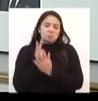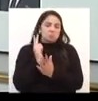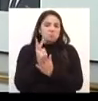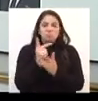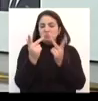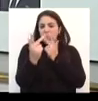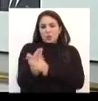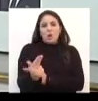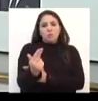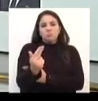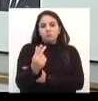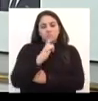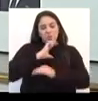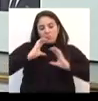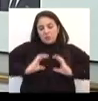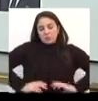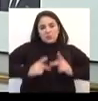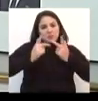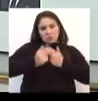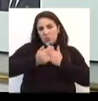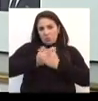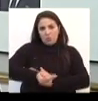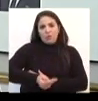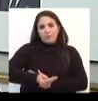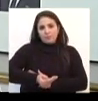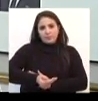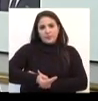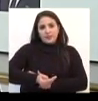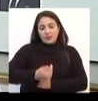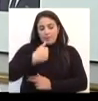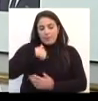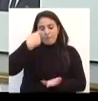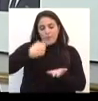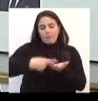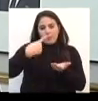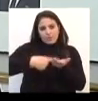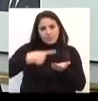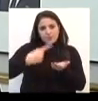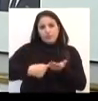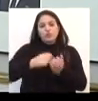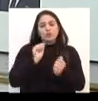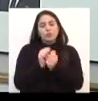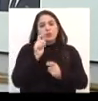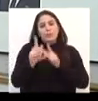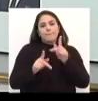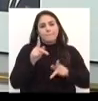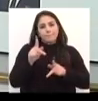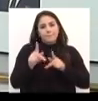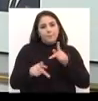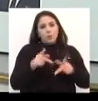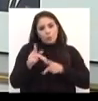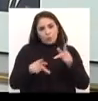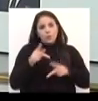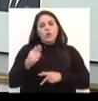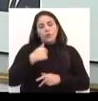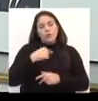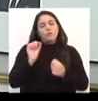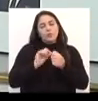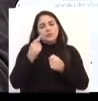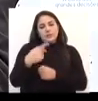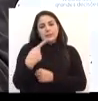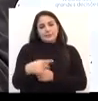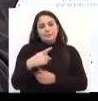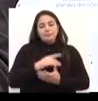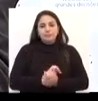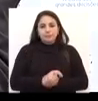sempre tendo posição, onde o meu comprometimento com a população, eu vou honrar aqui nesta